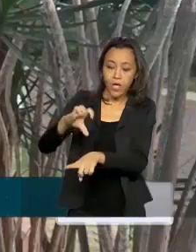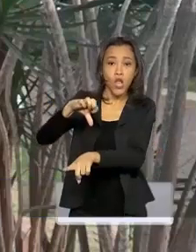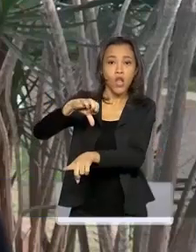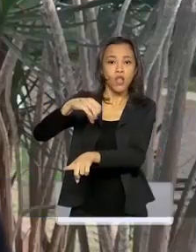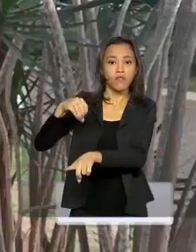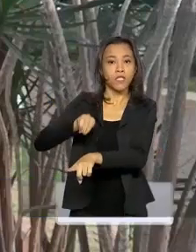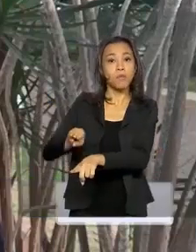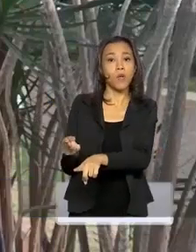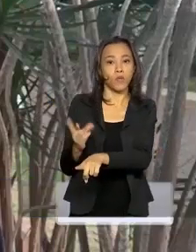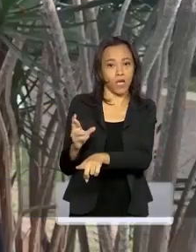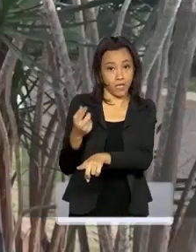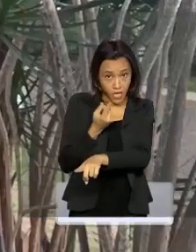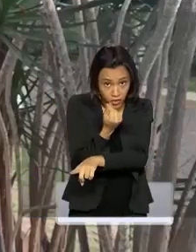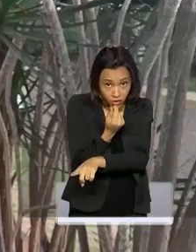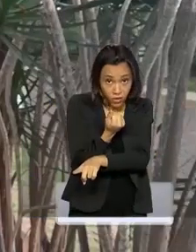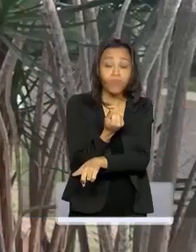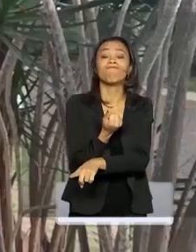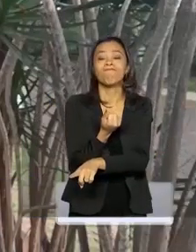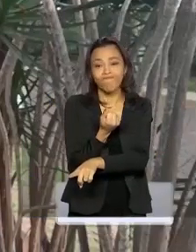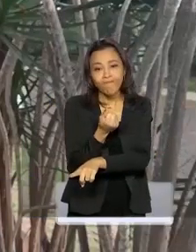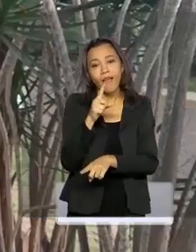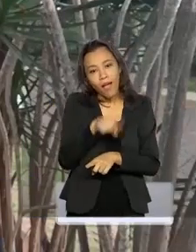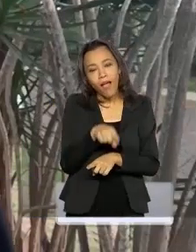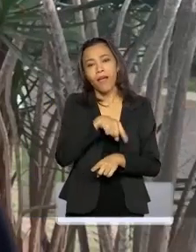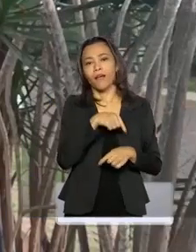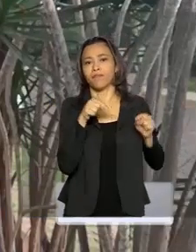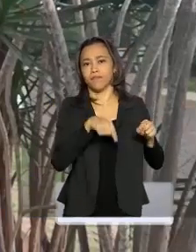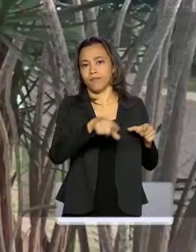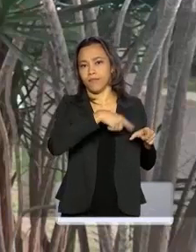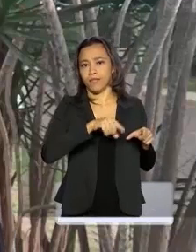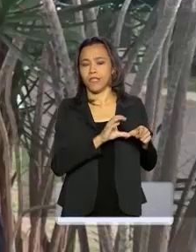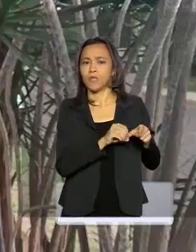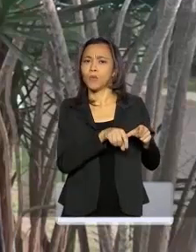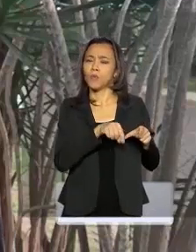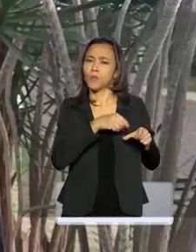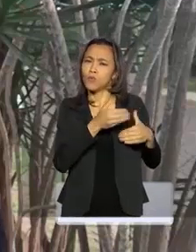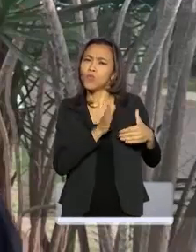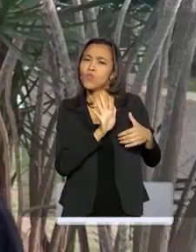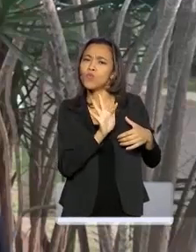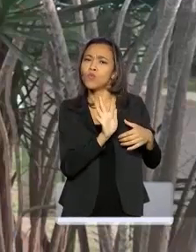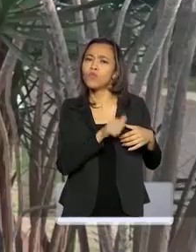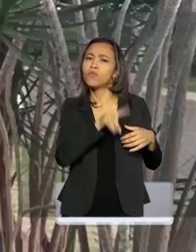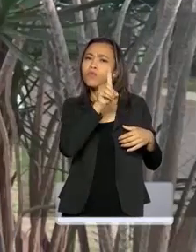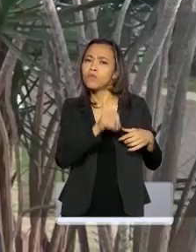R$ 900 milhões. Os recursos virão da conta de desenvolvimento energético, um fundo que